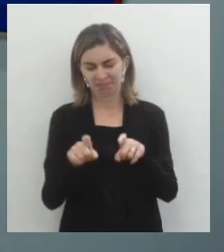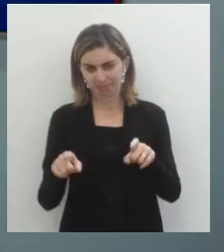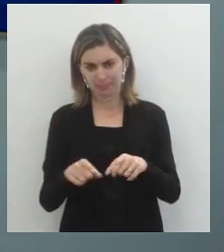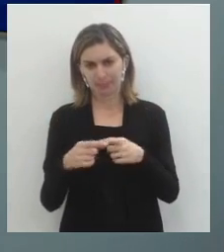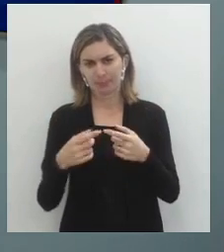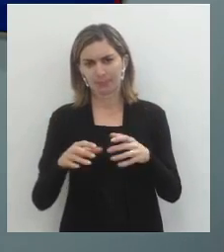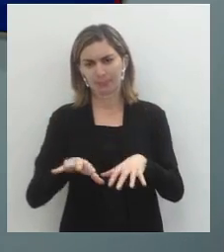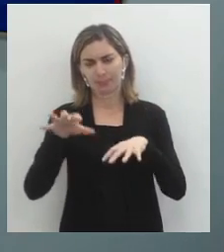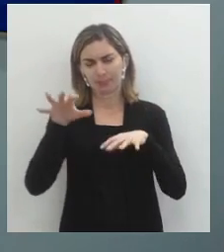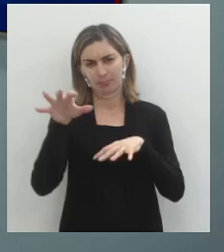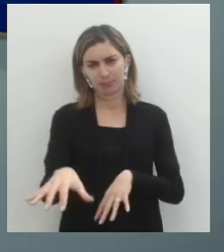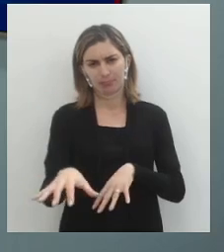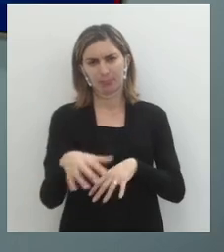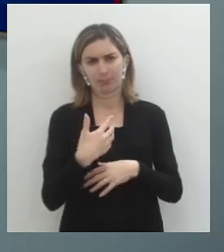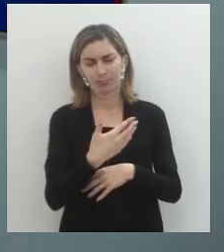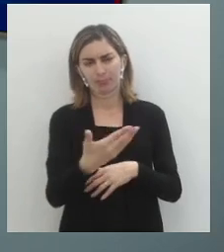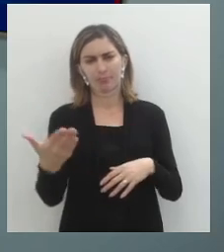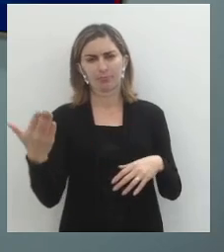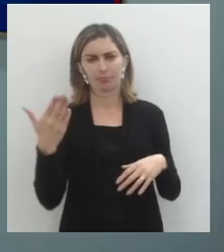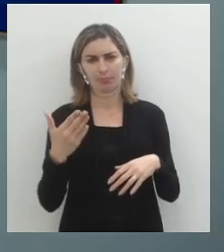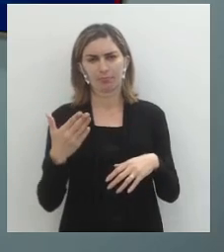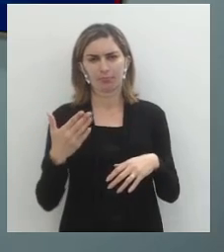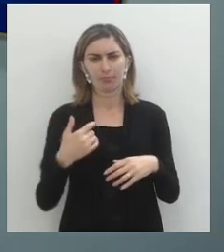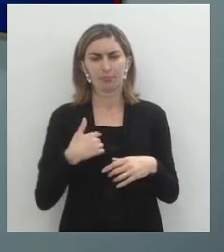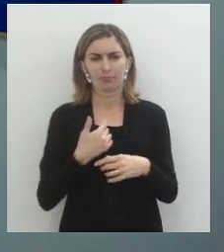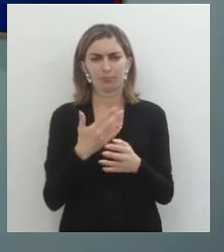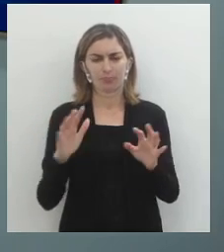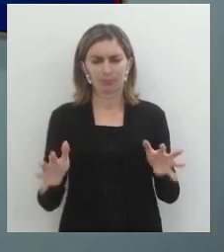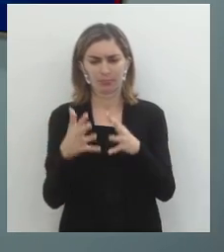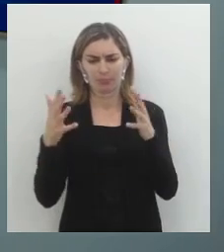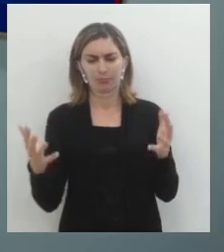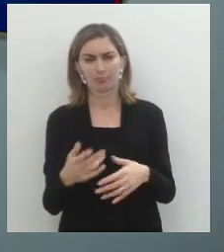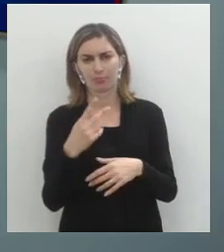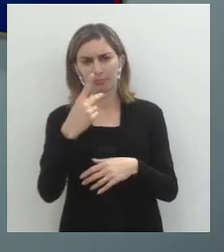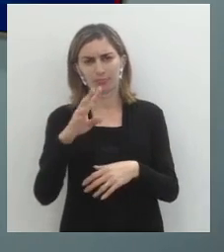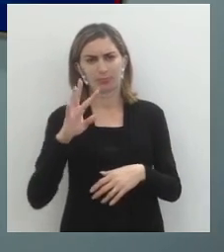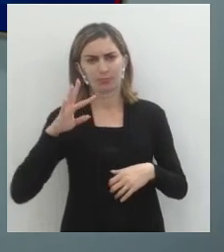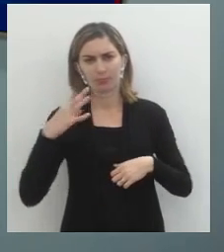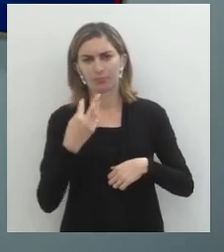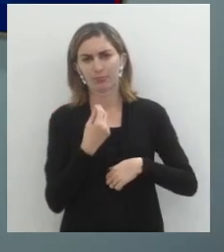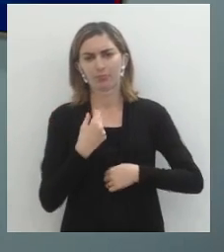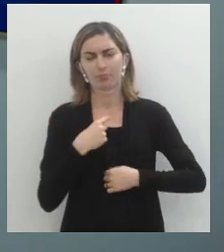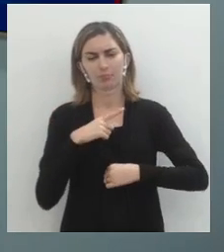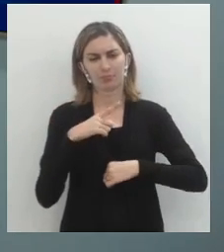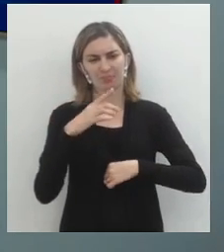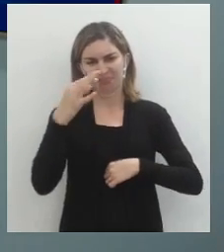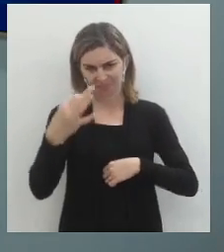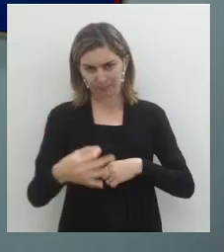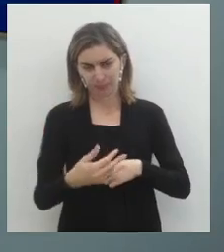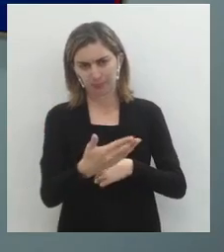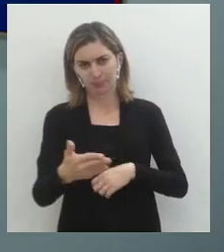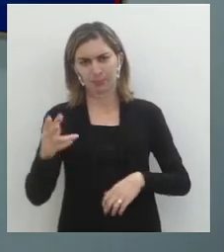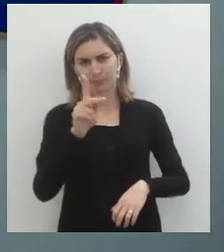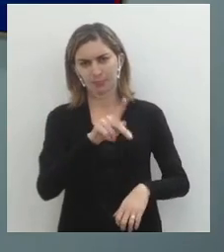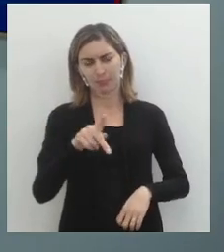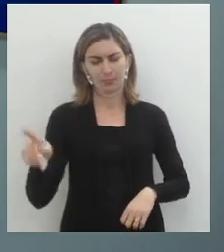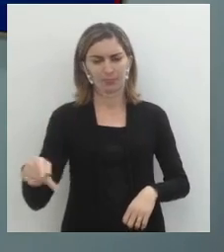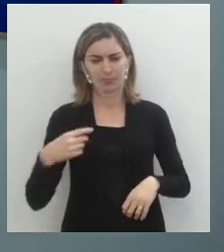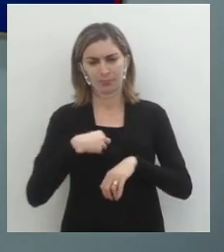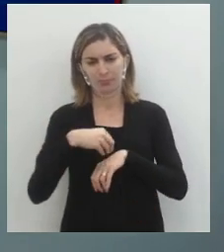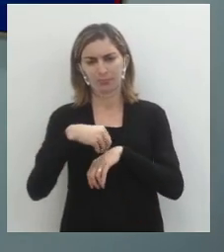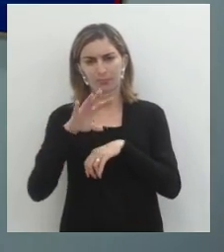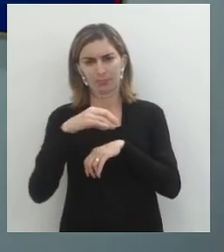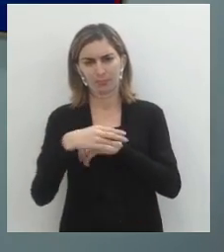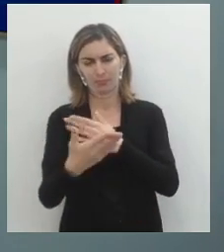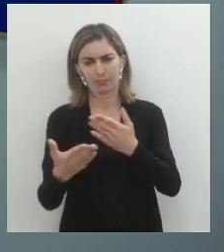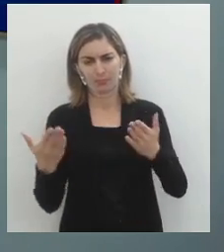forma remota, para fortalecer aí o teu conhecimento, que eu tenho certeza que tua escola, teu professor, está mandando ver aí